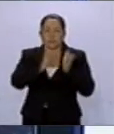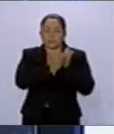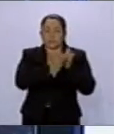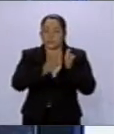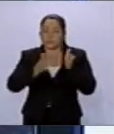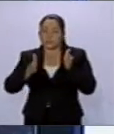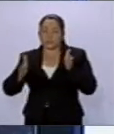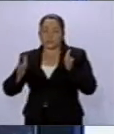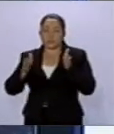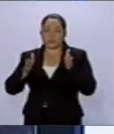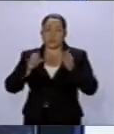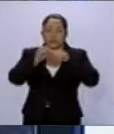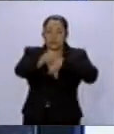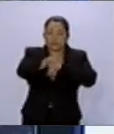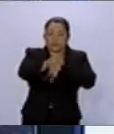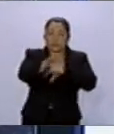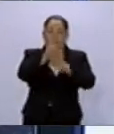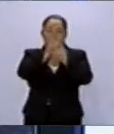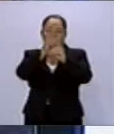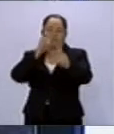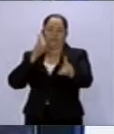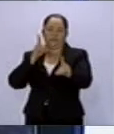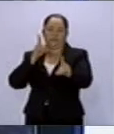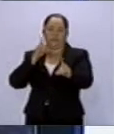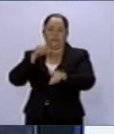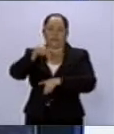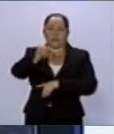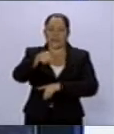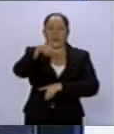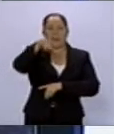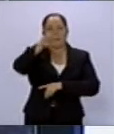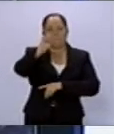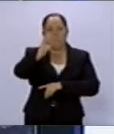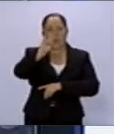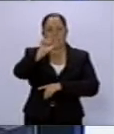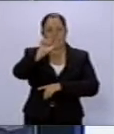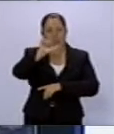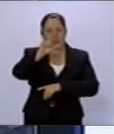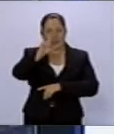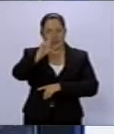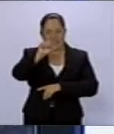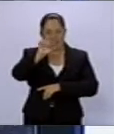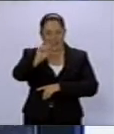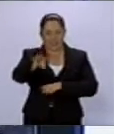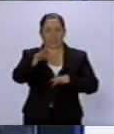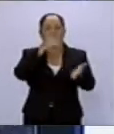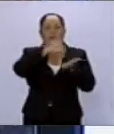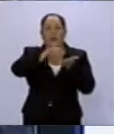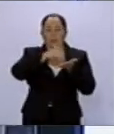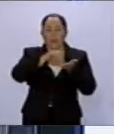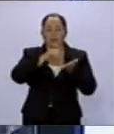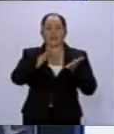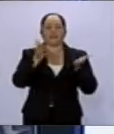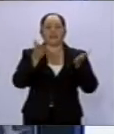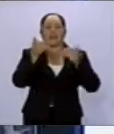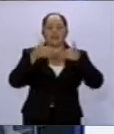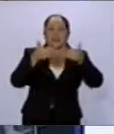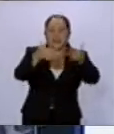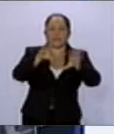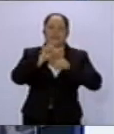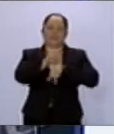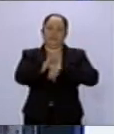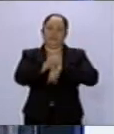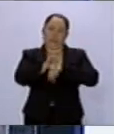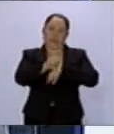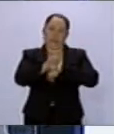processo da educação a distância e essa é uma modalidade credenciada pelo Ministério da adoração reconhecida e estabelecida por um pude universidades